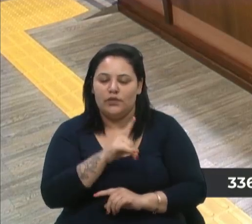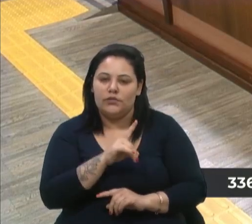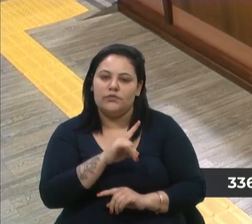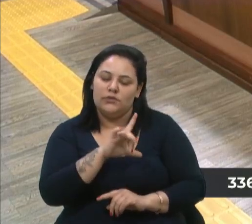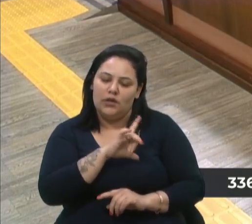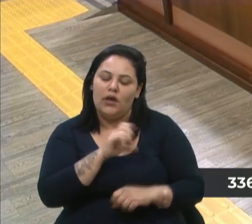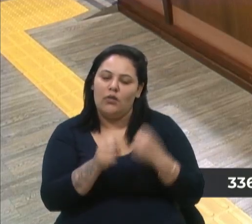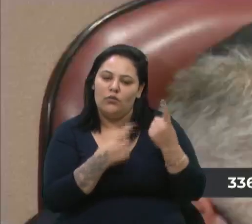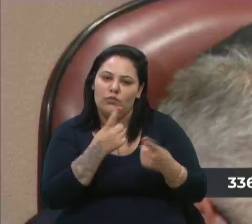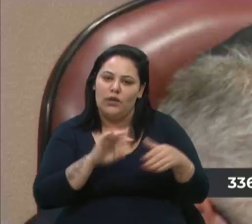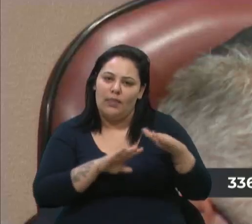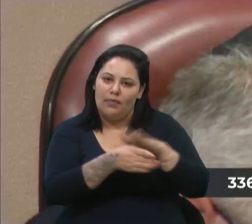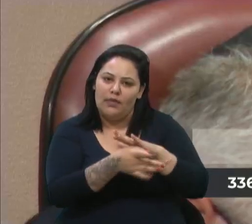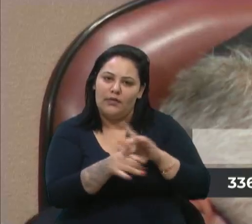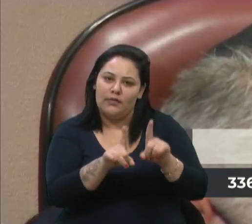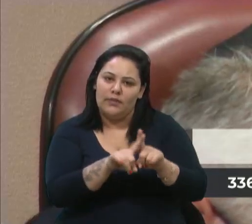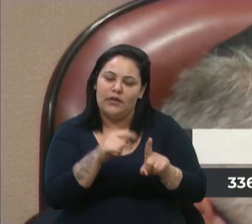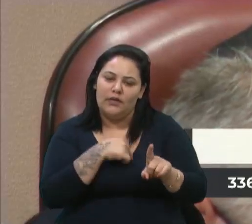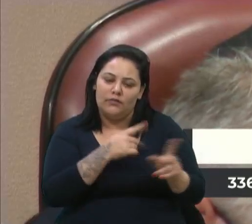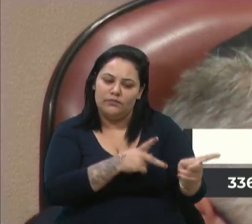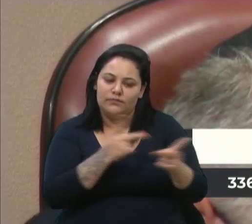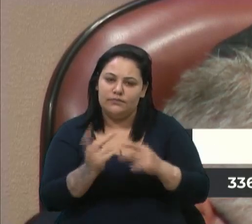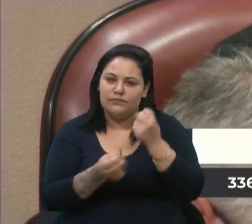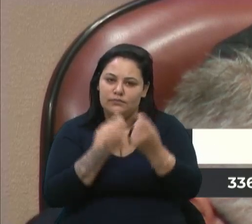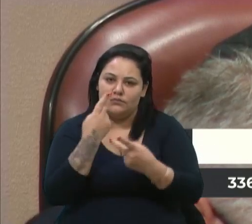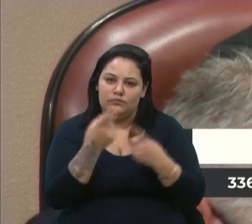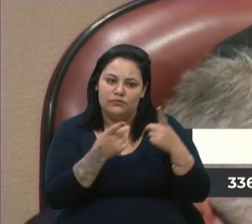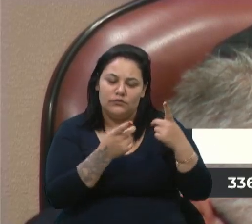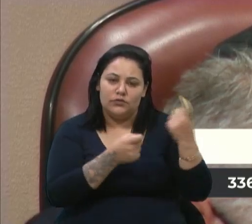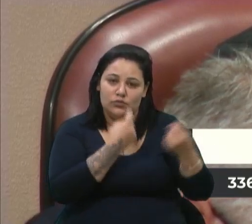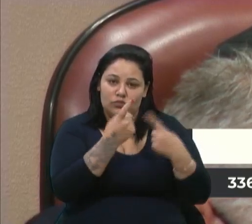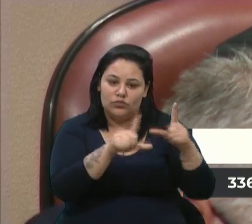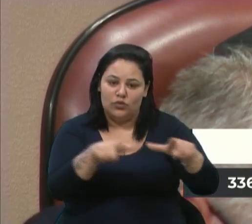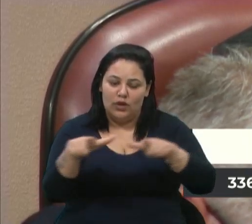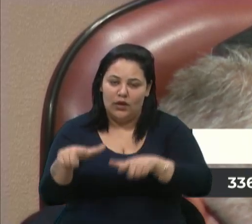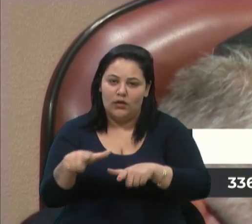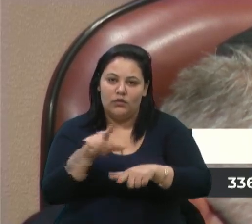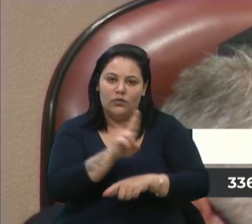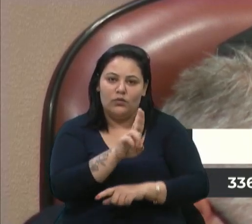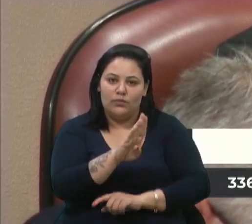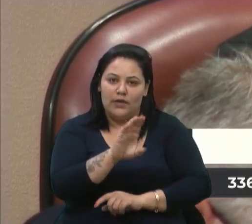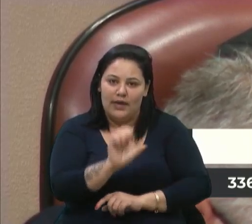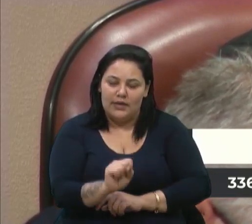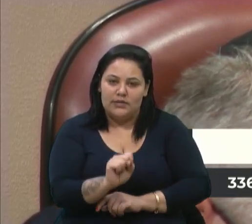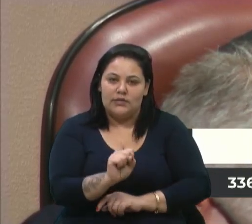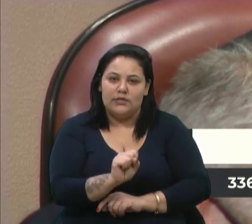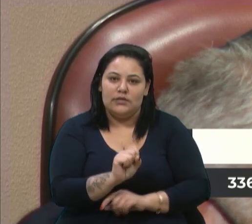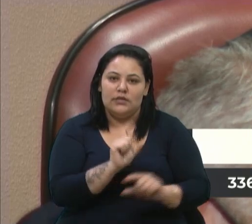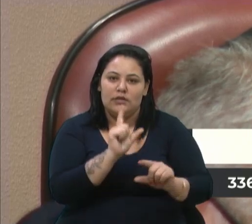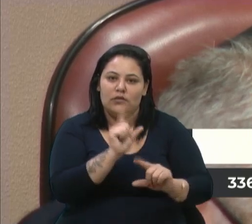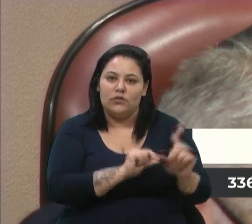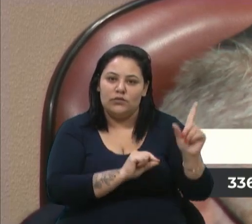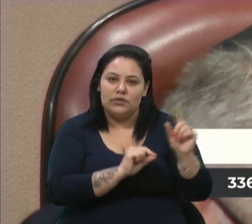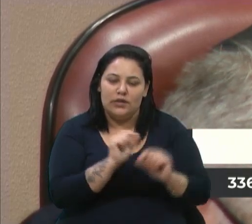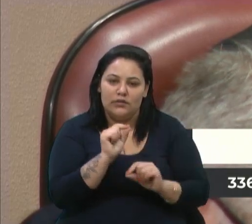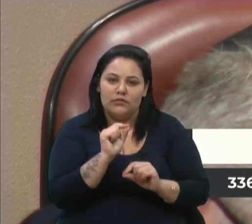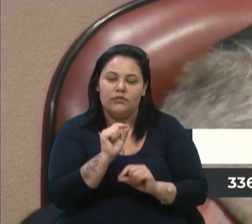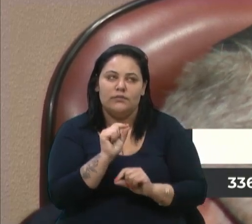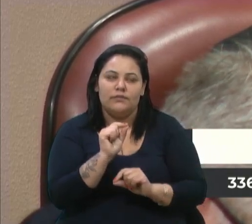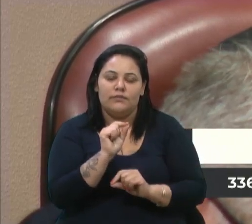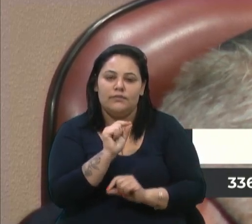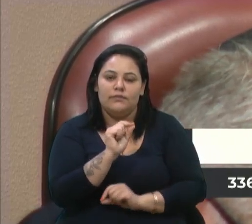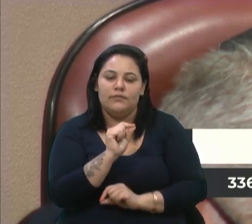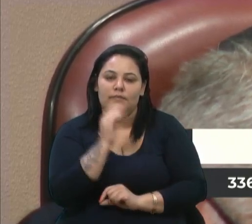adaptações. Eu estive em algumas UBSs, no Cruzeiro, Bela Vista, e o processo